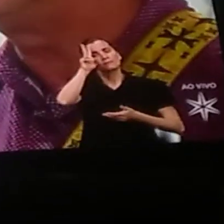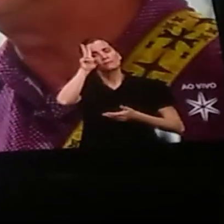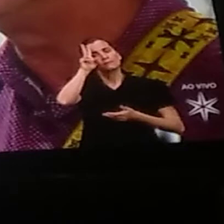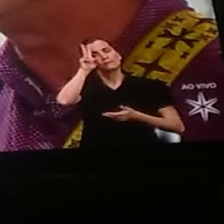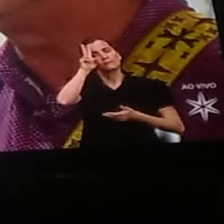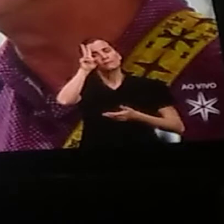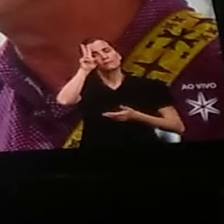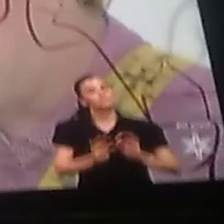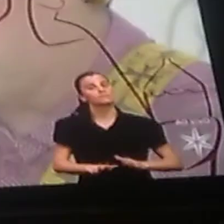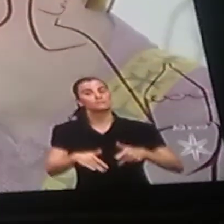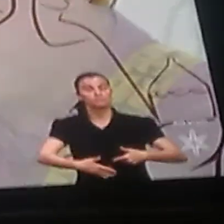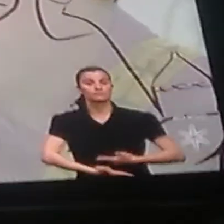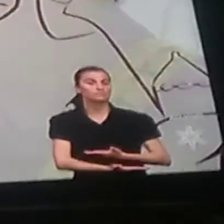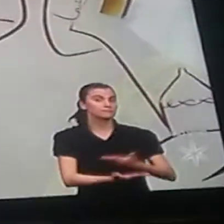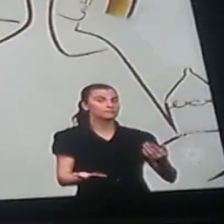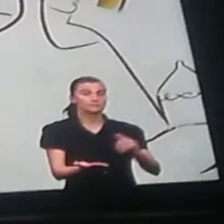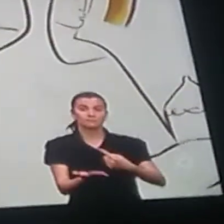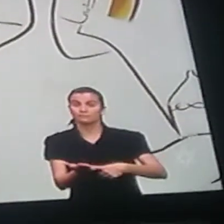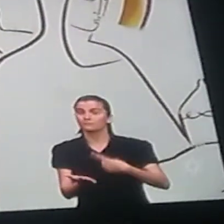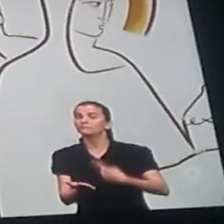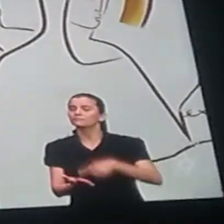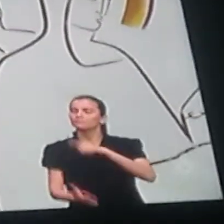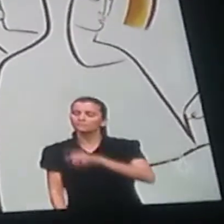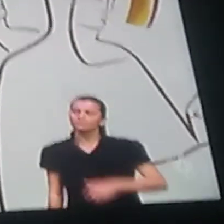Deus, Cristo,